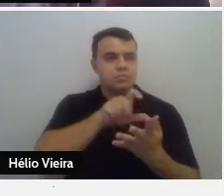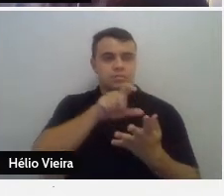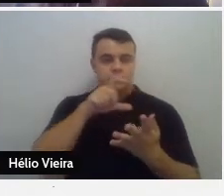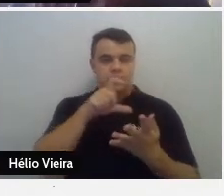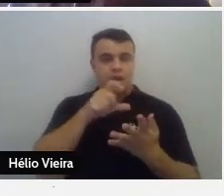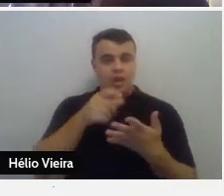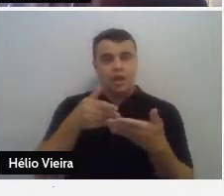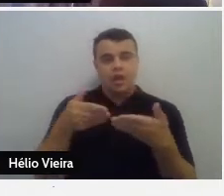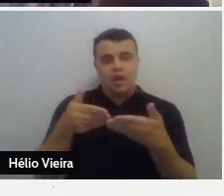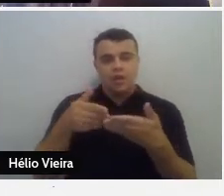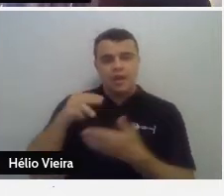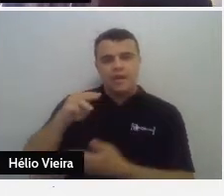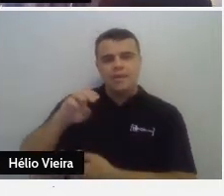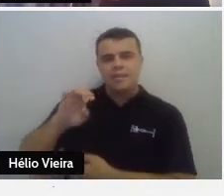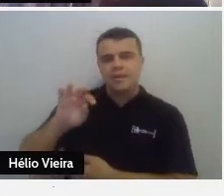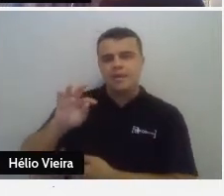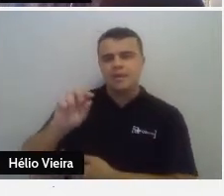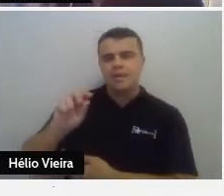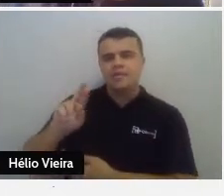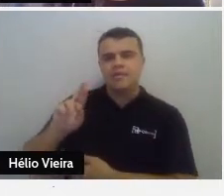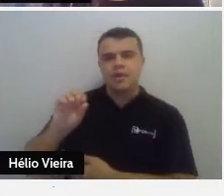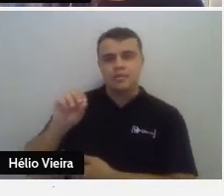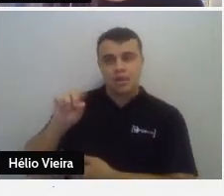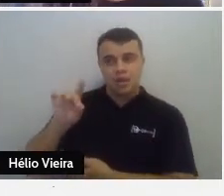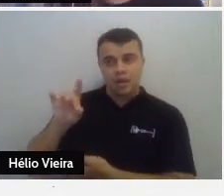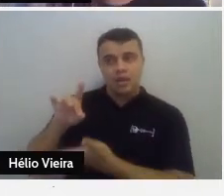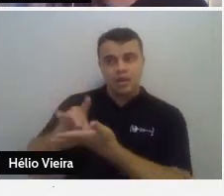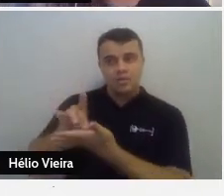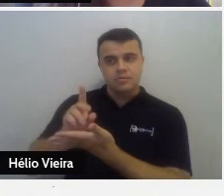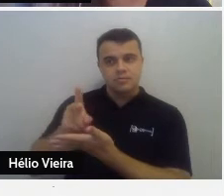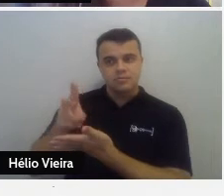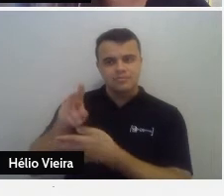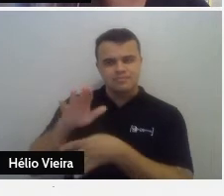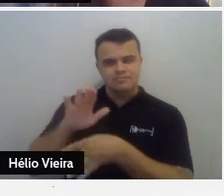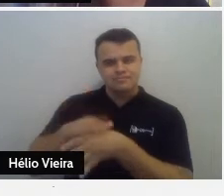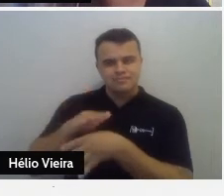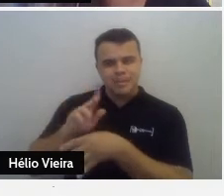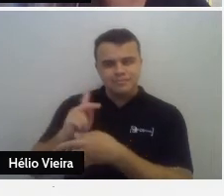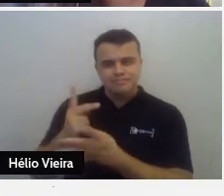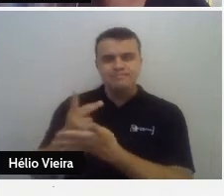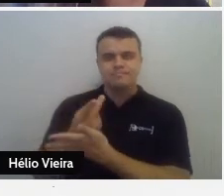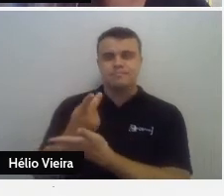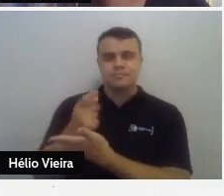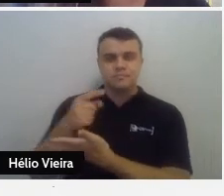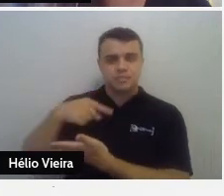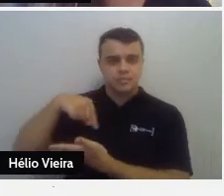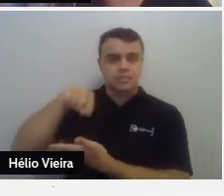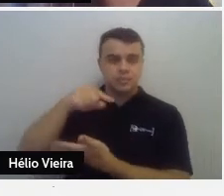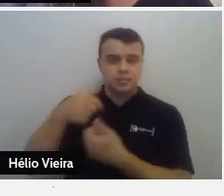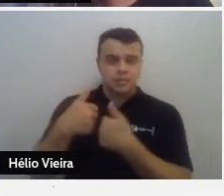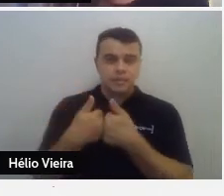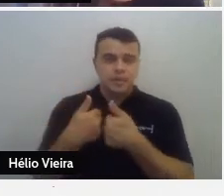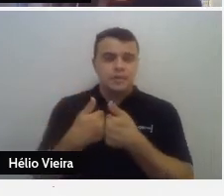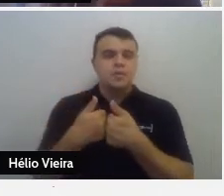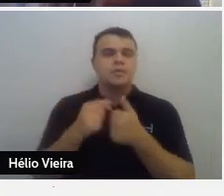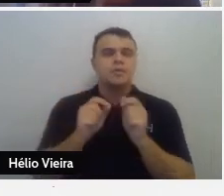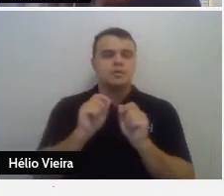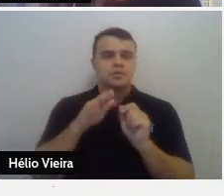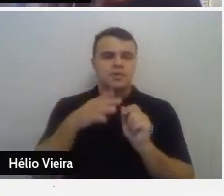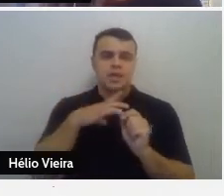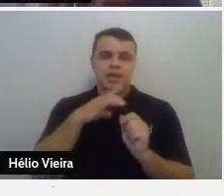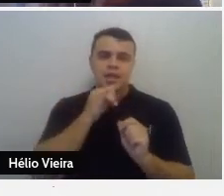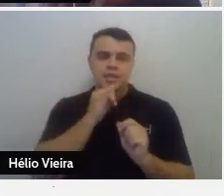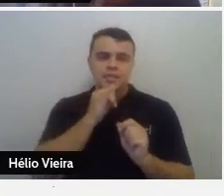o metaverso é uma realidade que está cada vez mais próximo da gente, né? A gente tem o